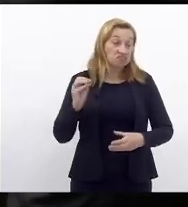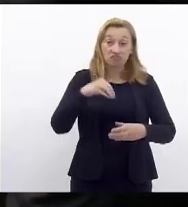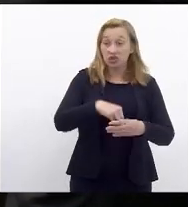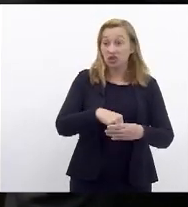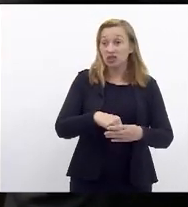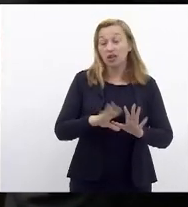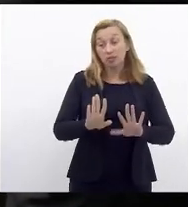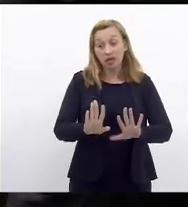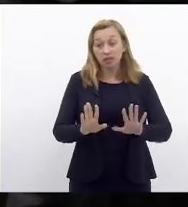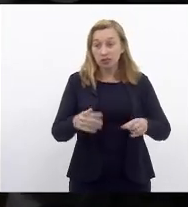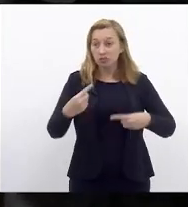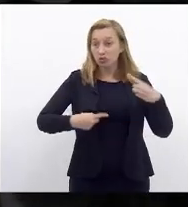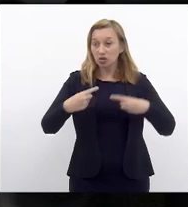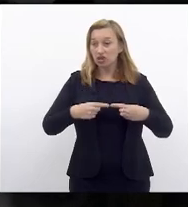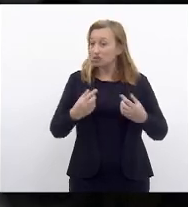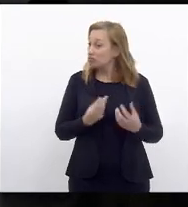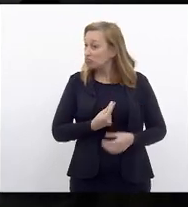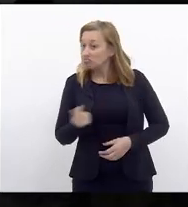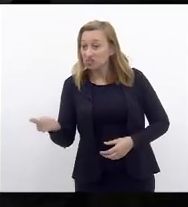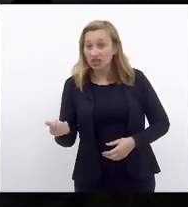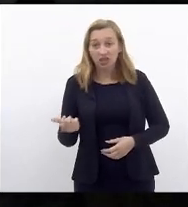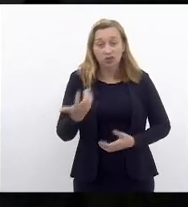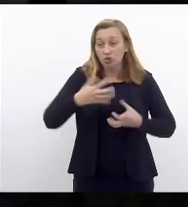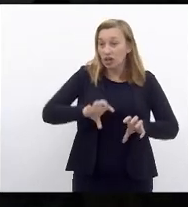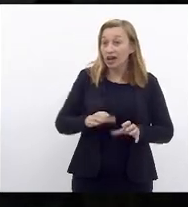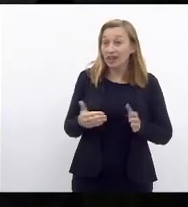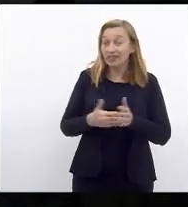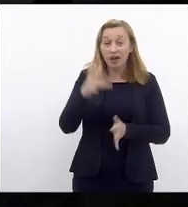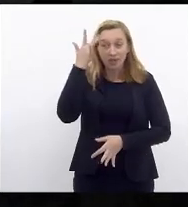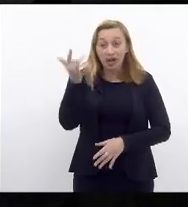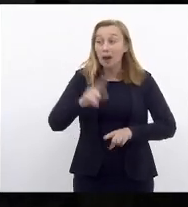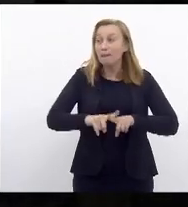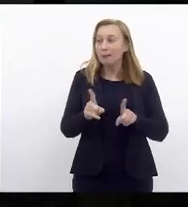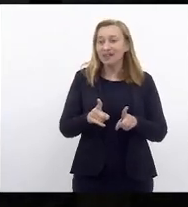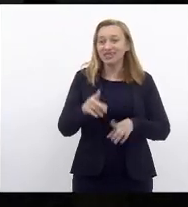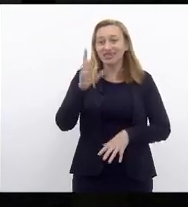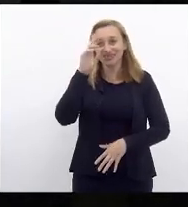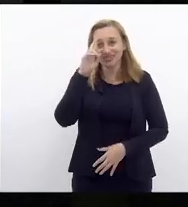a política e também não quero sair até amanhã. Mas, presidente...